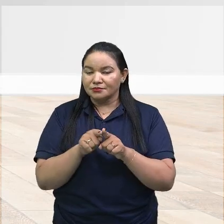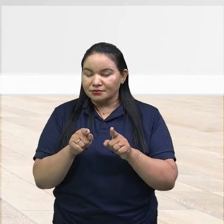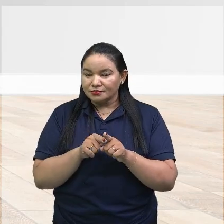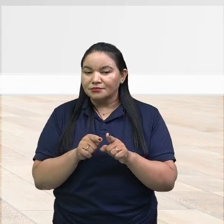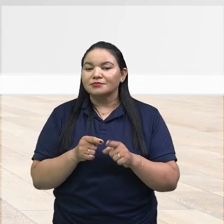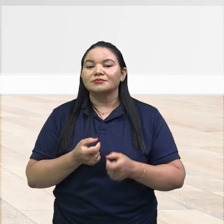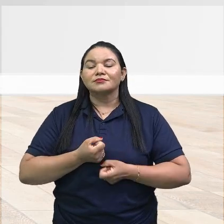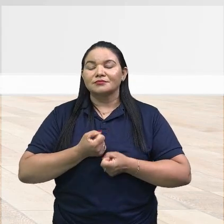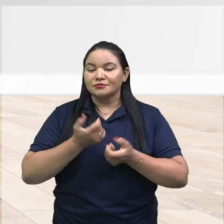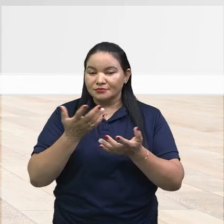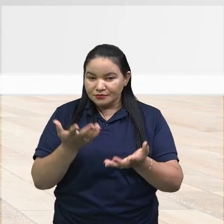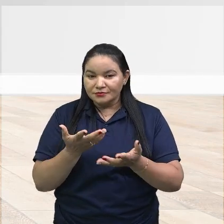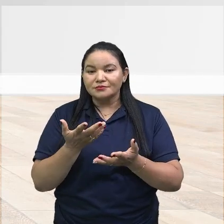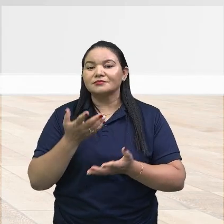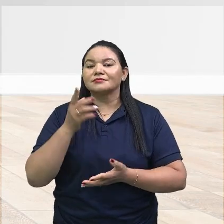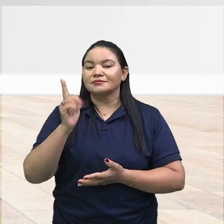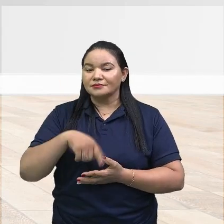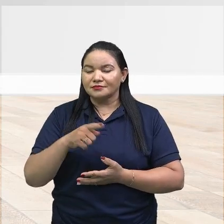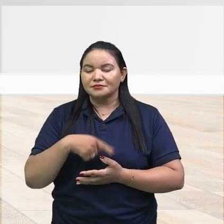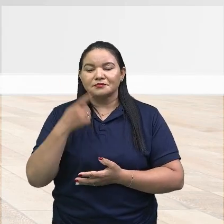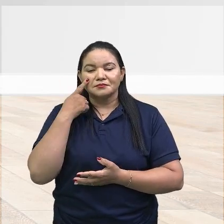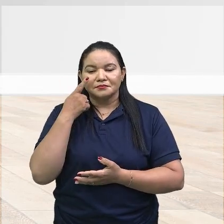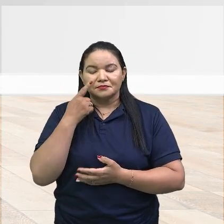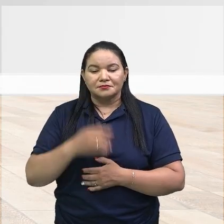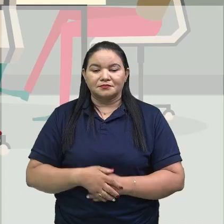Sim, o nosso corpo fala. Vamos ver o vídeo.